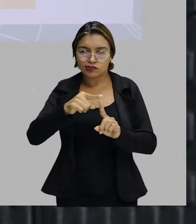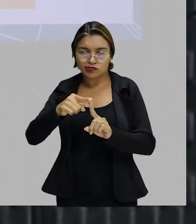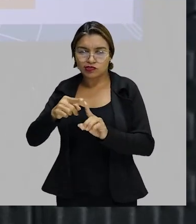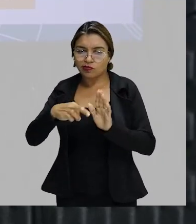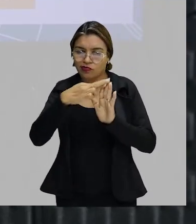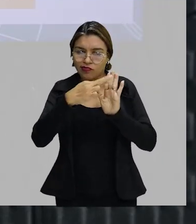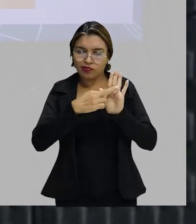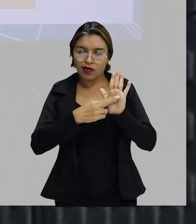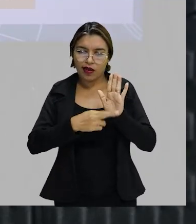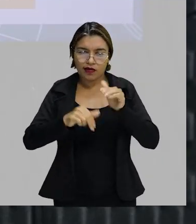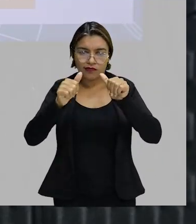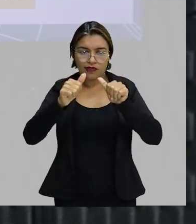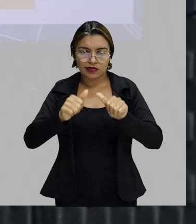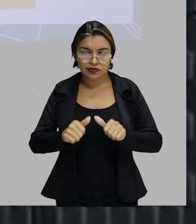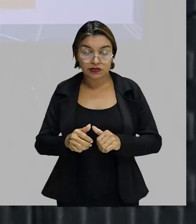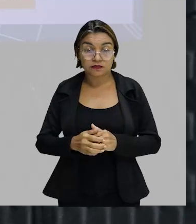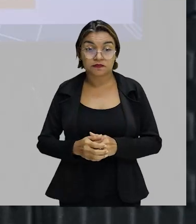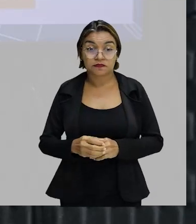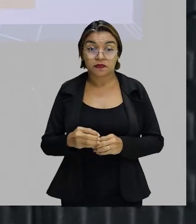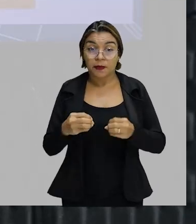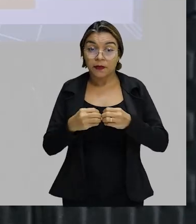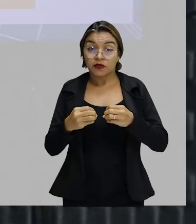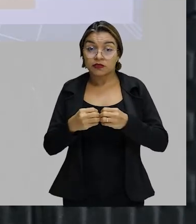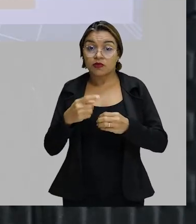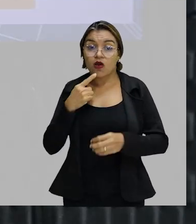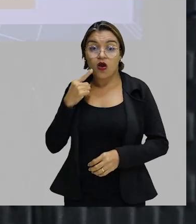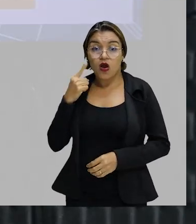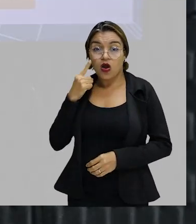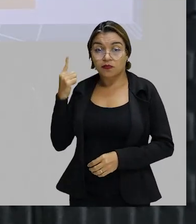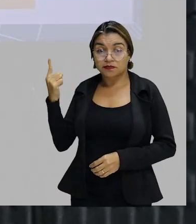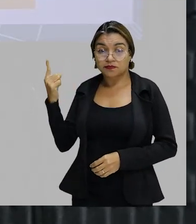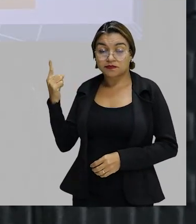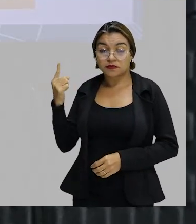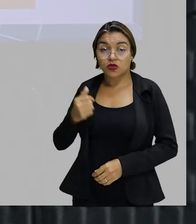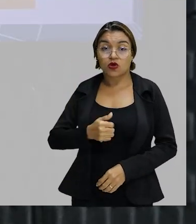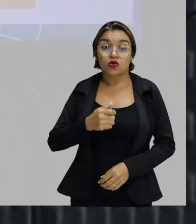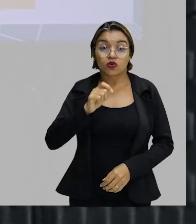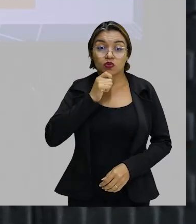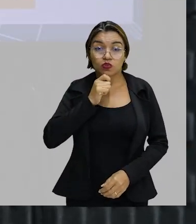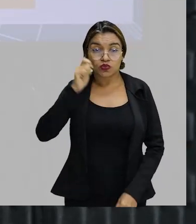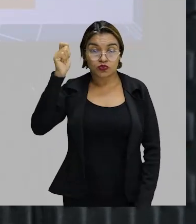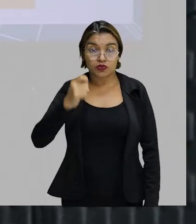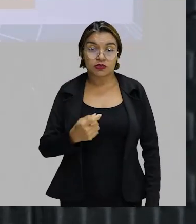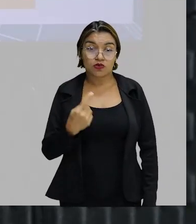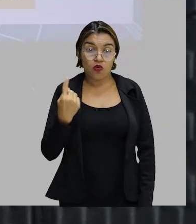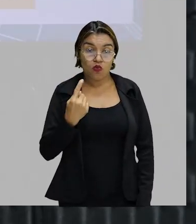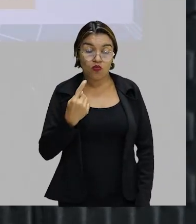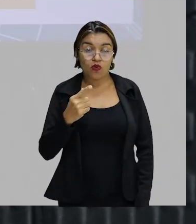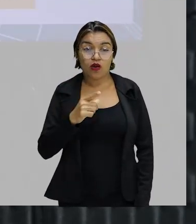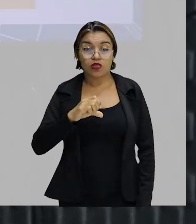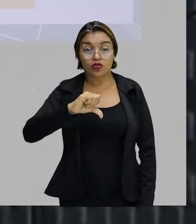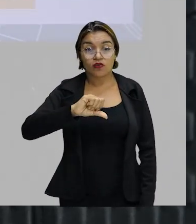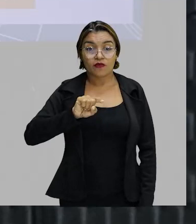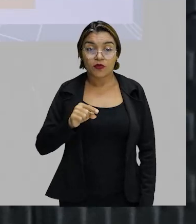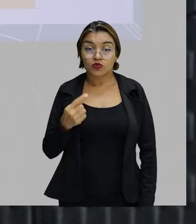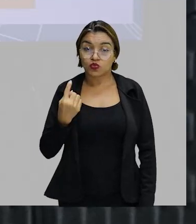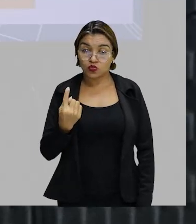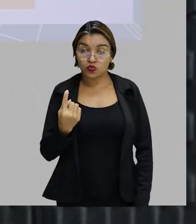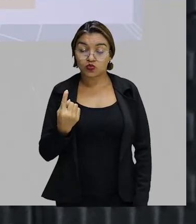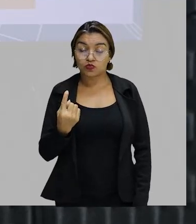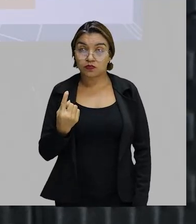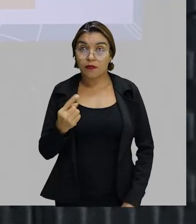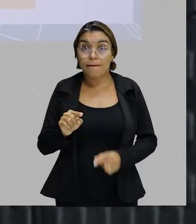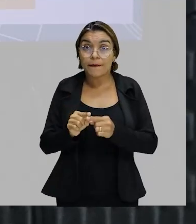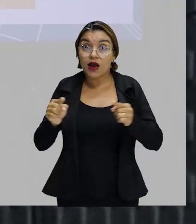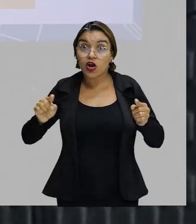aproximação na sai na aproximação o juiz um deu 9.1 olha o exemplo aqui ó foi a maior nota